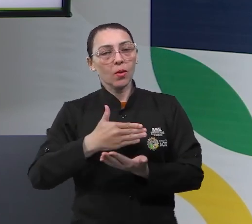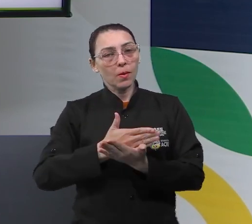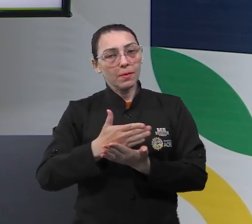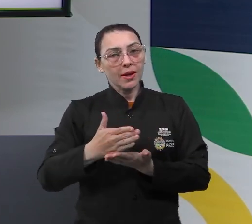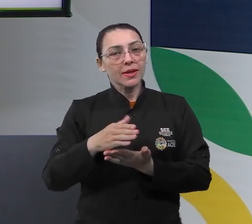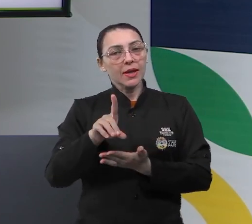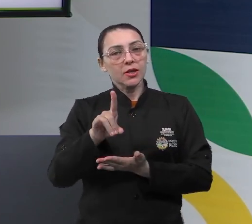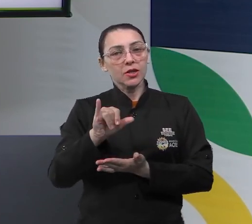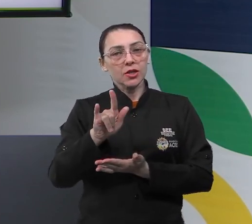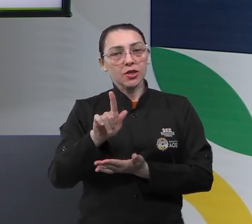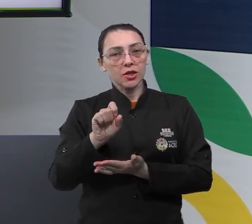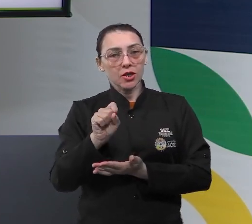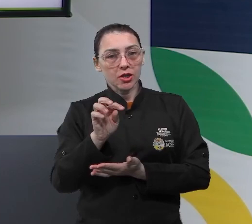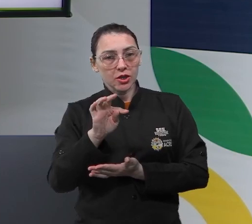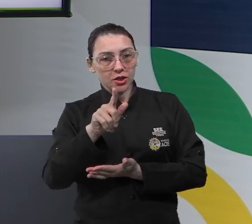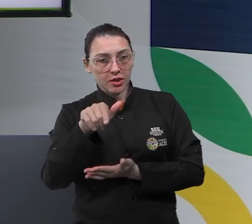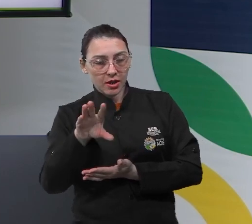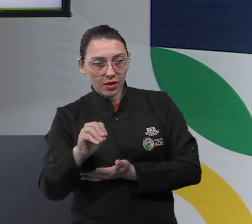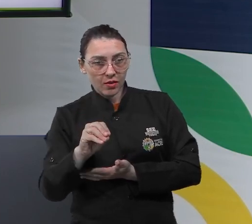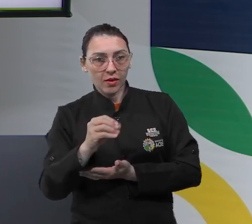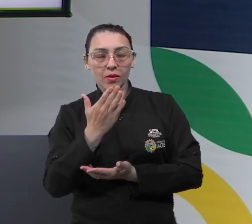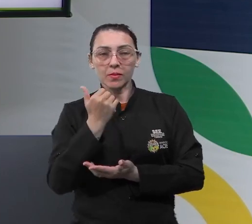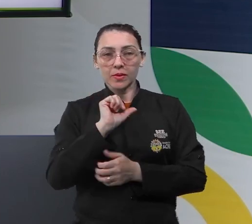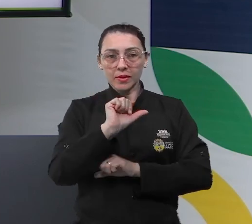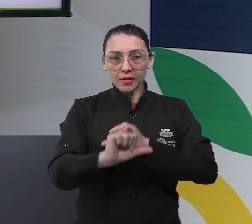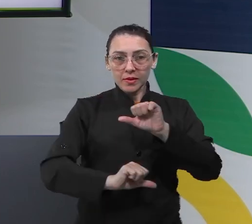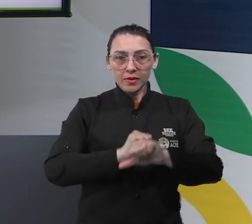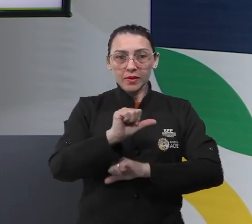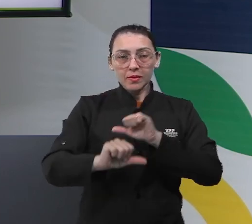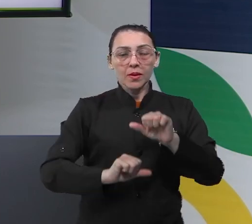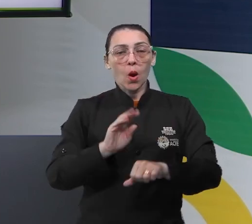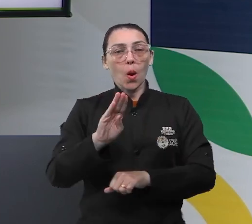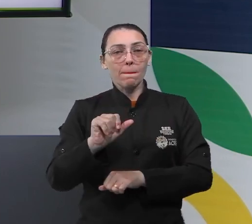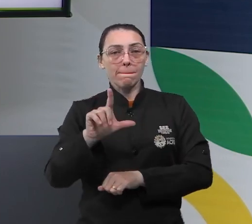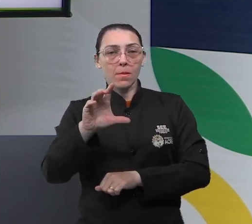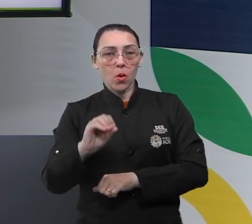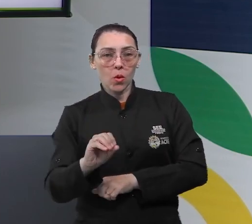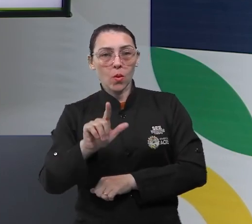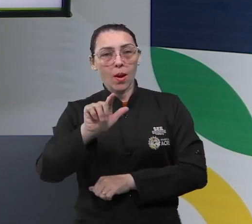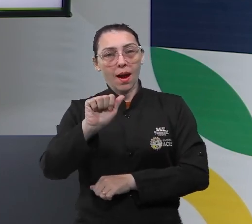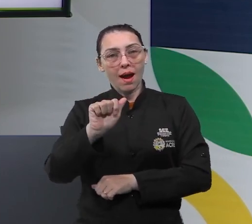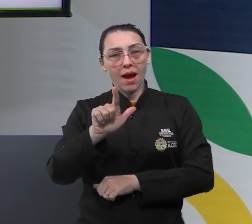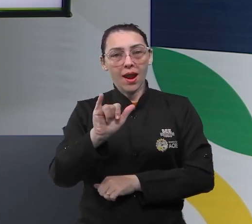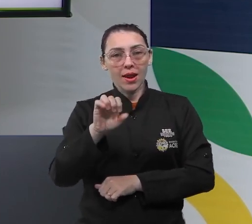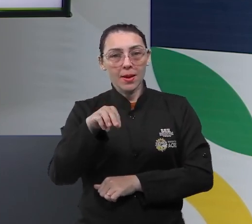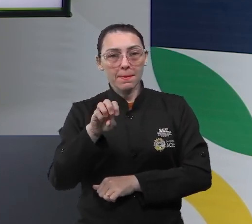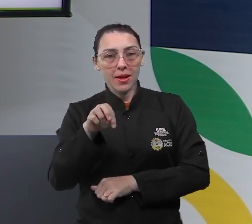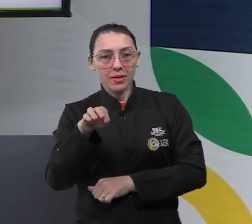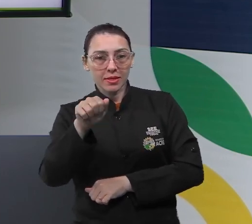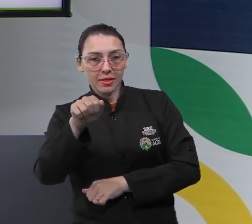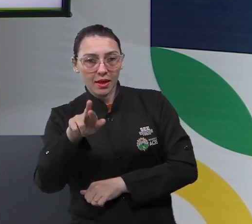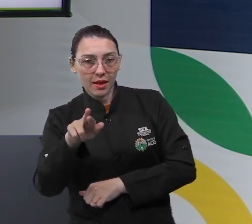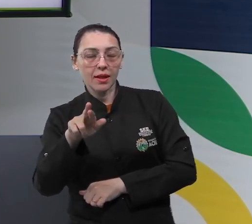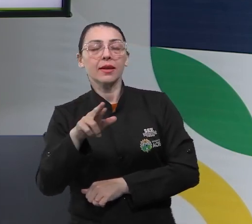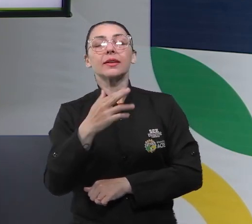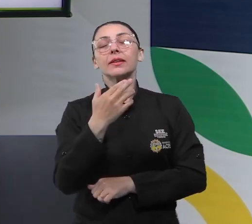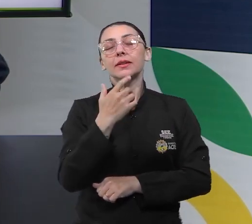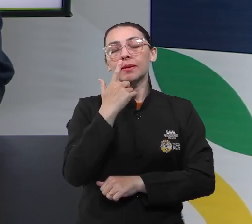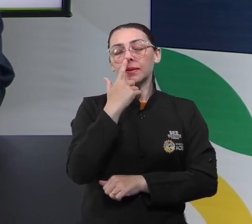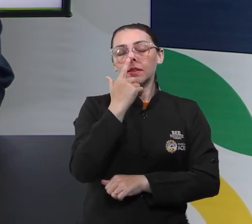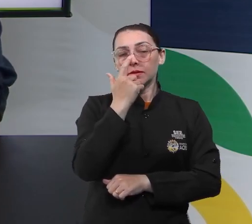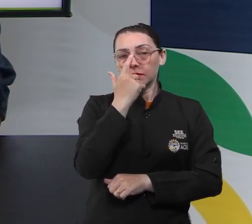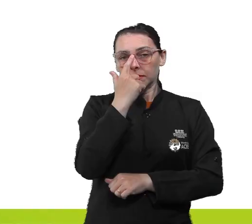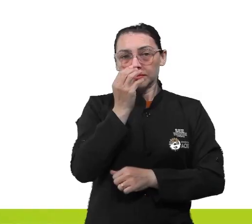digestão. Aquela comida que você está mastigando se transforma em um bolo alimentar. É esse nome que recebe, bolo alimentar. Esse bolo alimentar